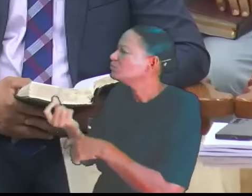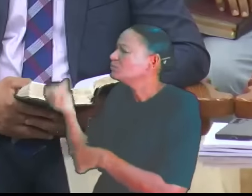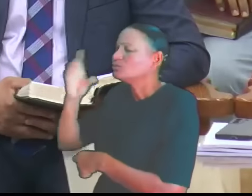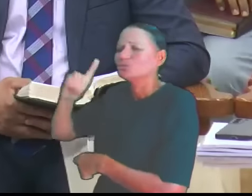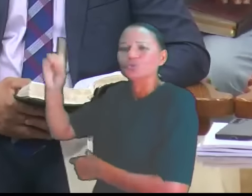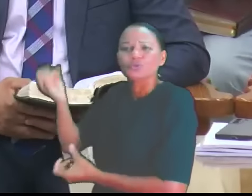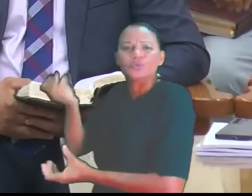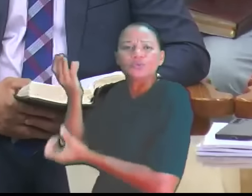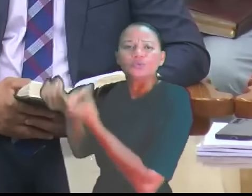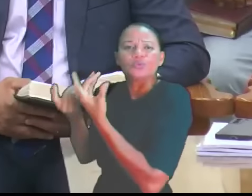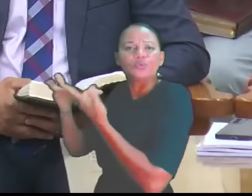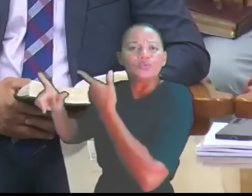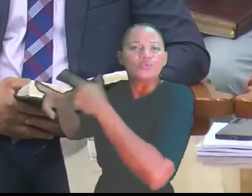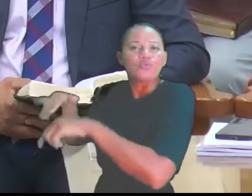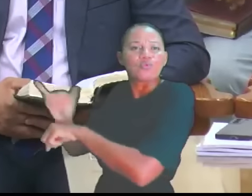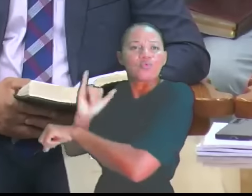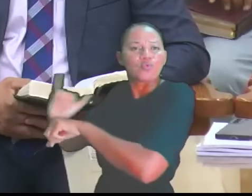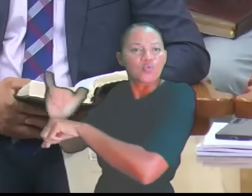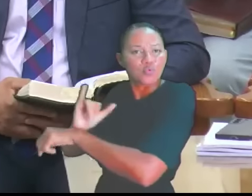jorrando.